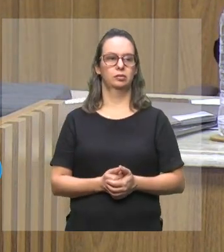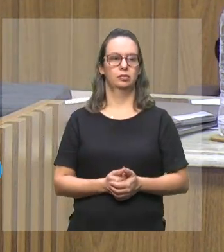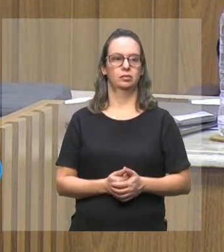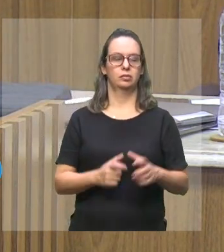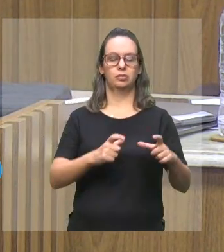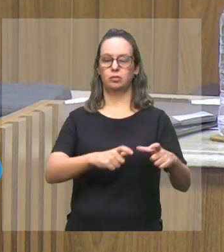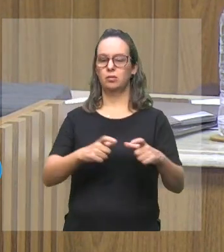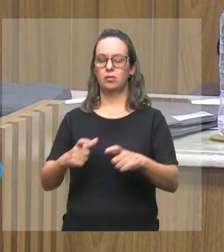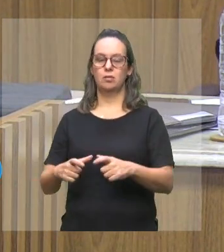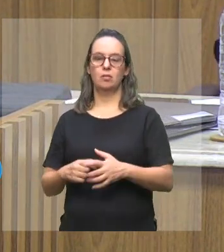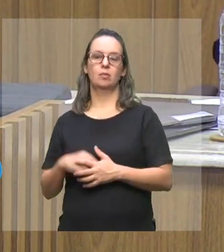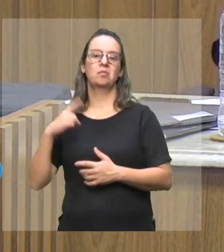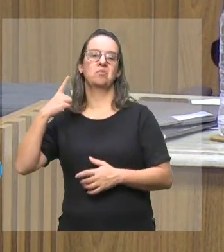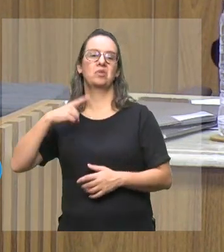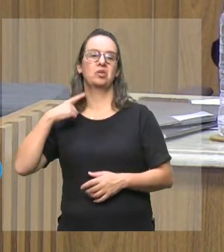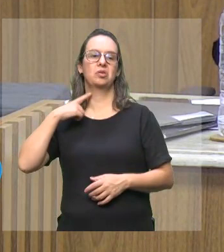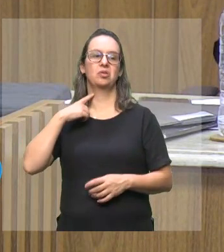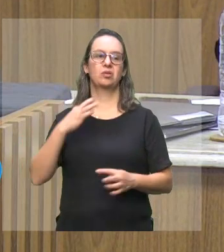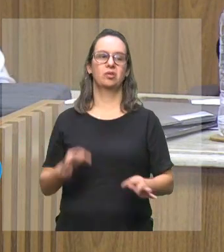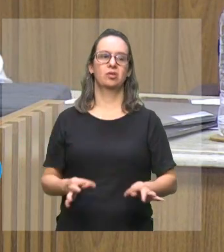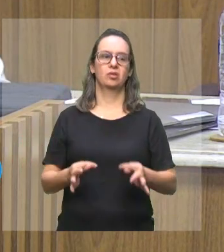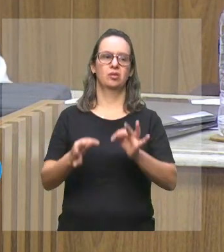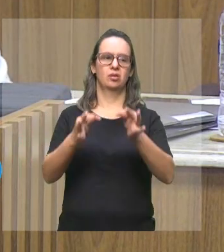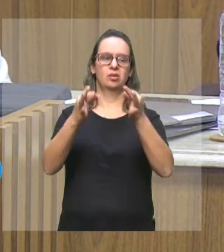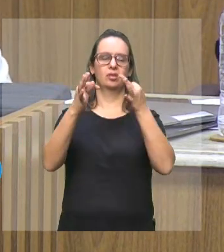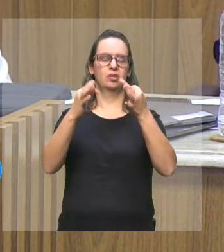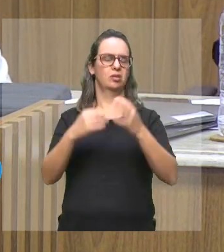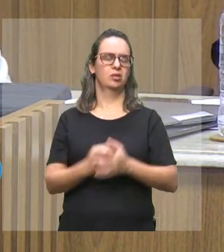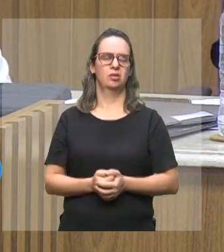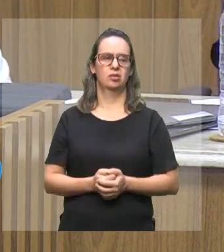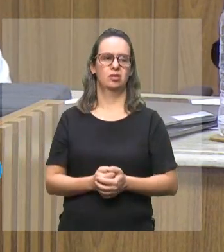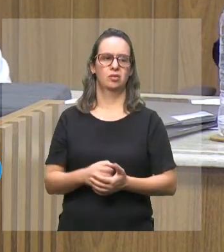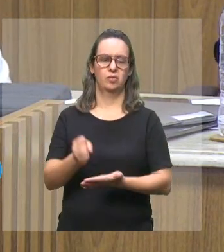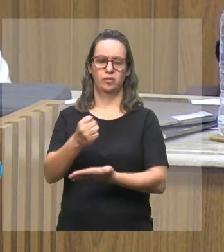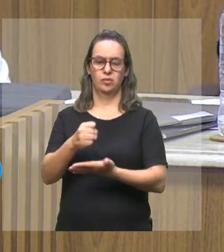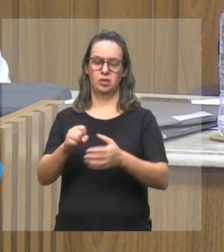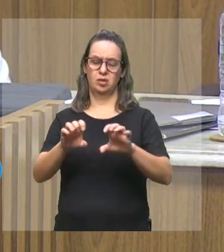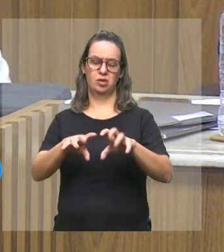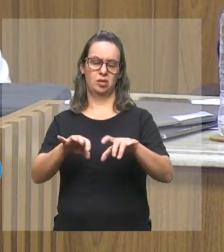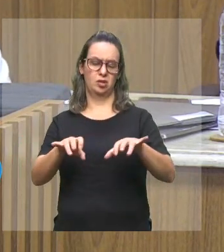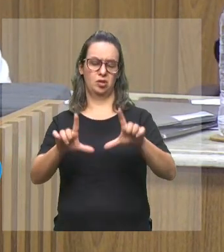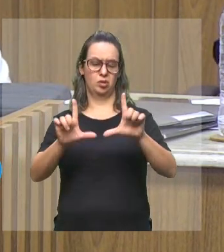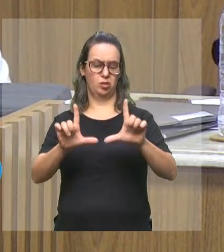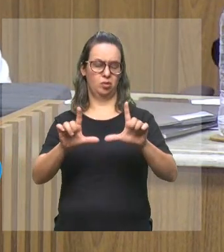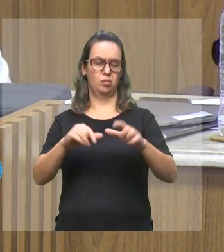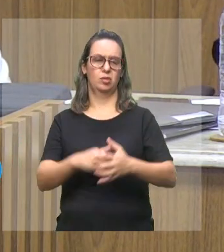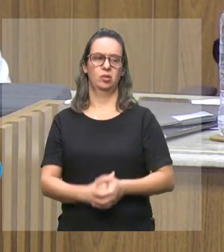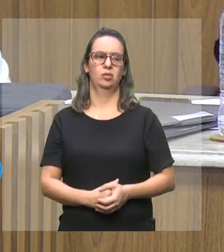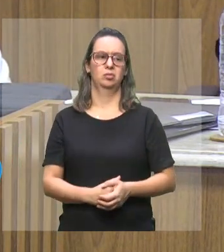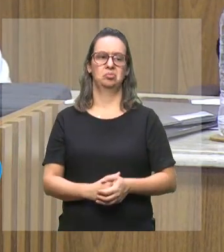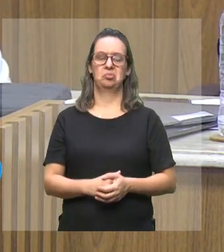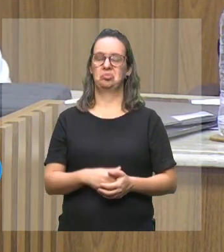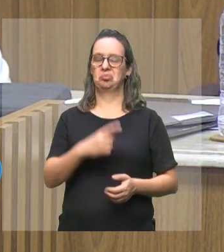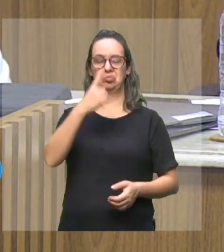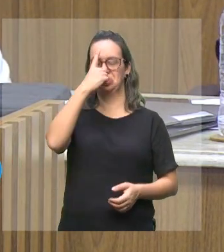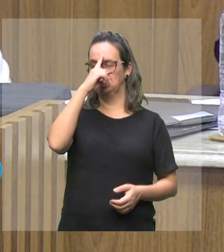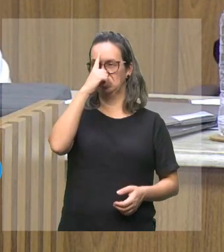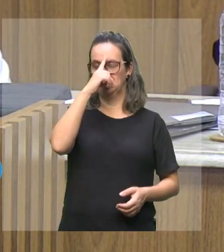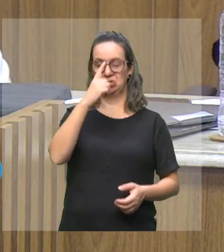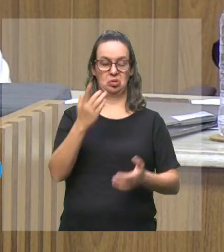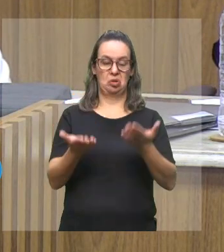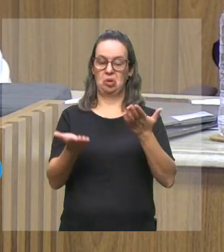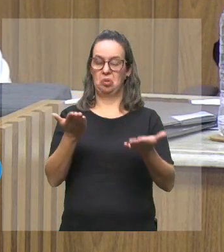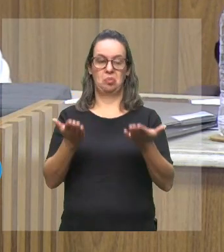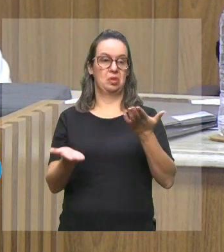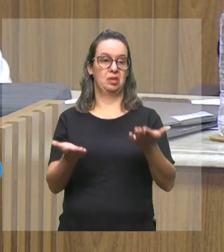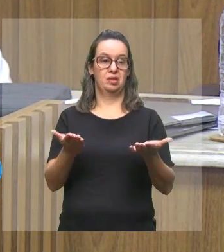do direito, da tecnologia mesmo, das ciências contábeis, da ciência e computação, a gente não tem ideia do que pode surgir, não